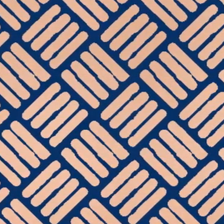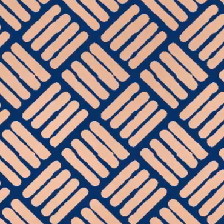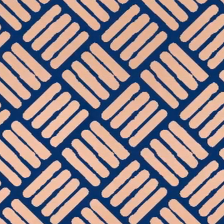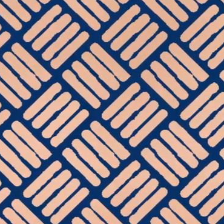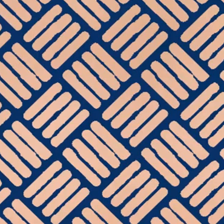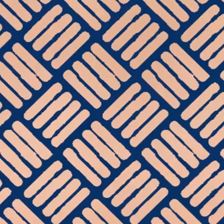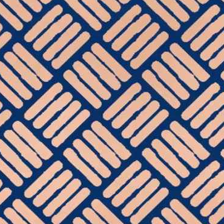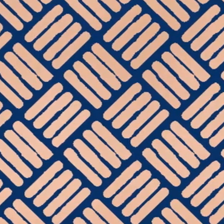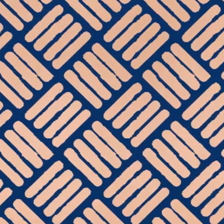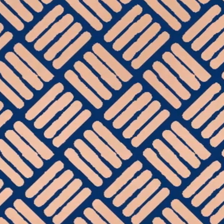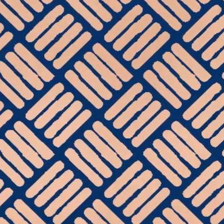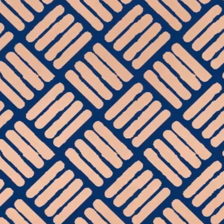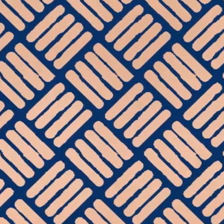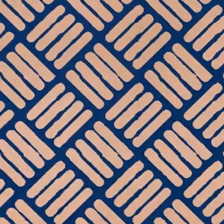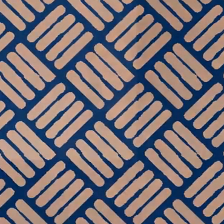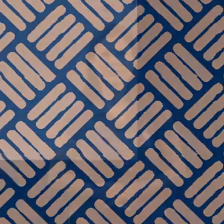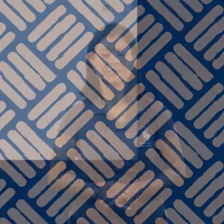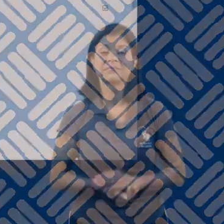aí